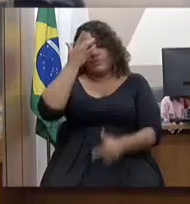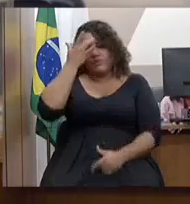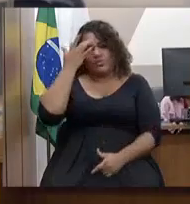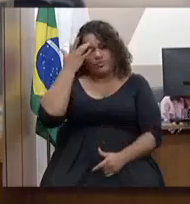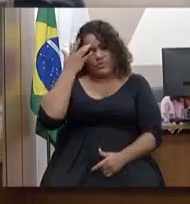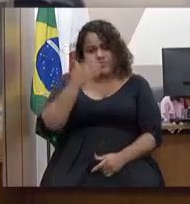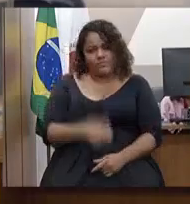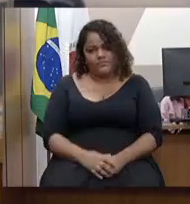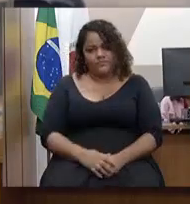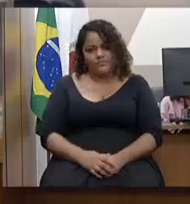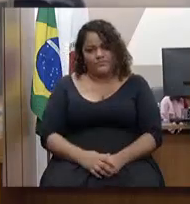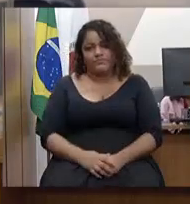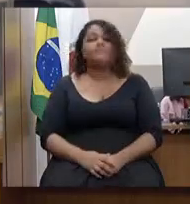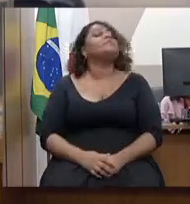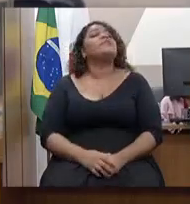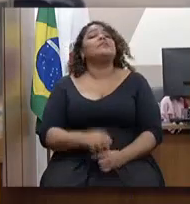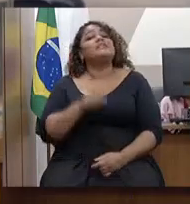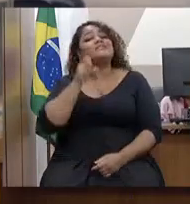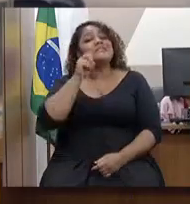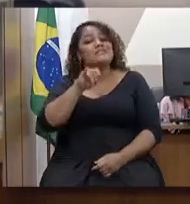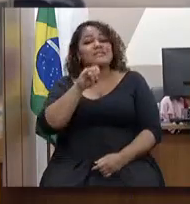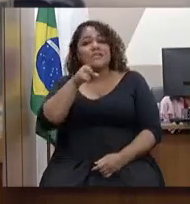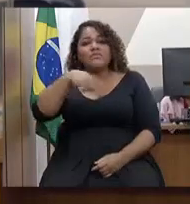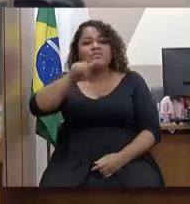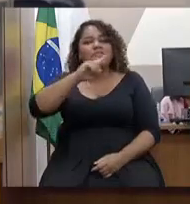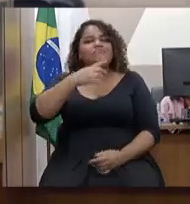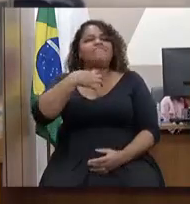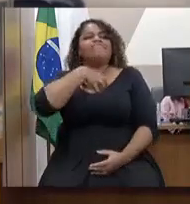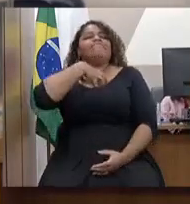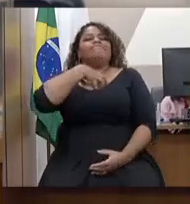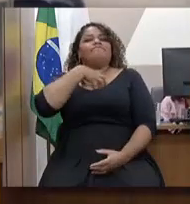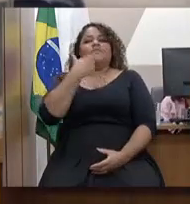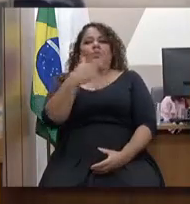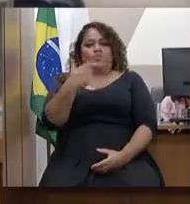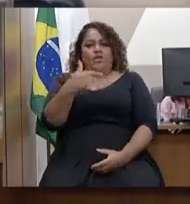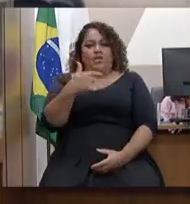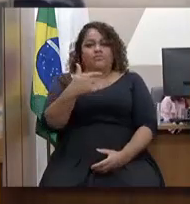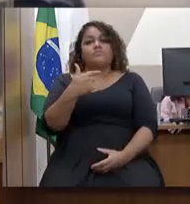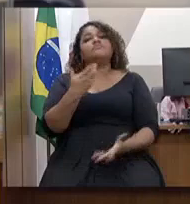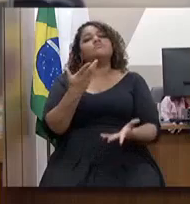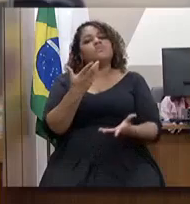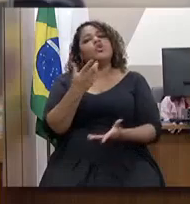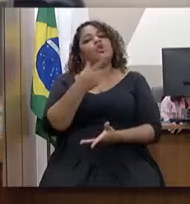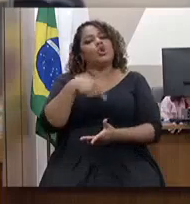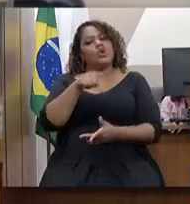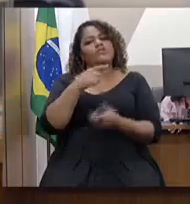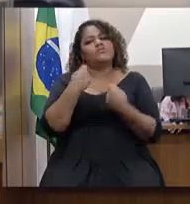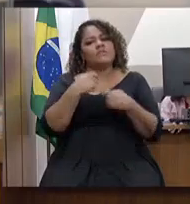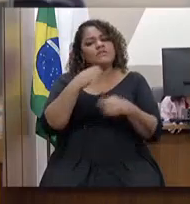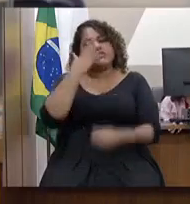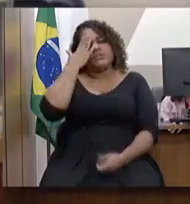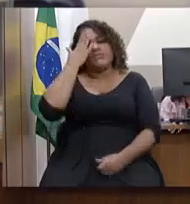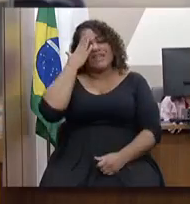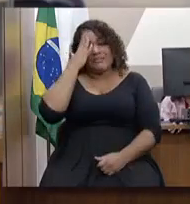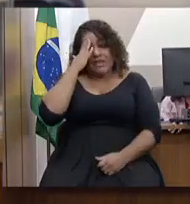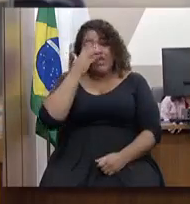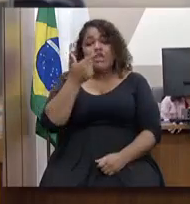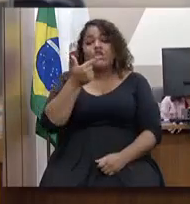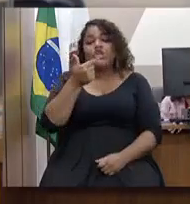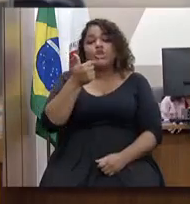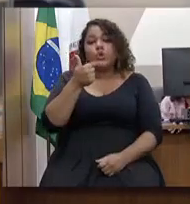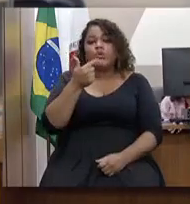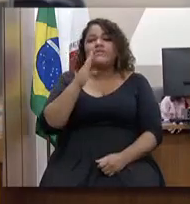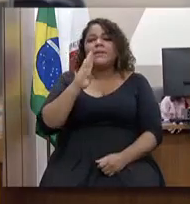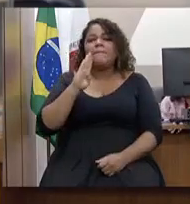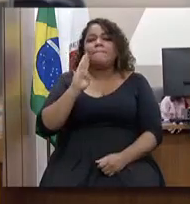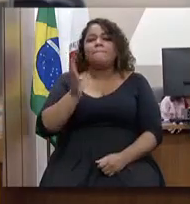se esses números não sensibilizam é preciso que a gente saiba que 12 bilhões de dias de trabalho